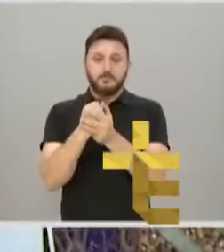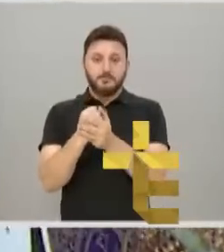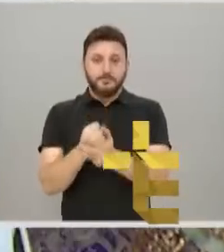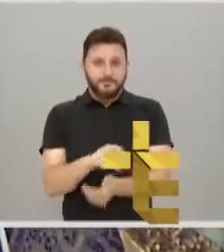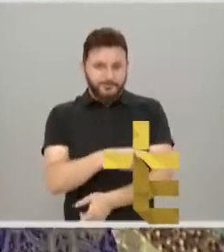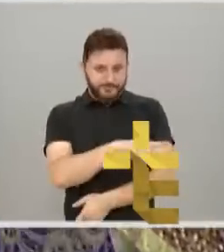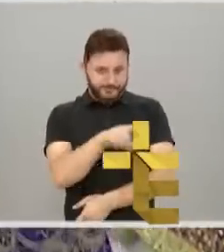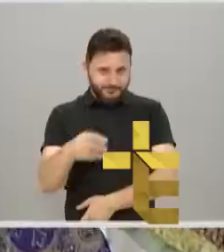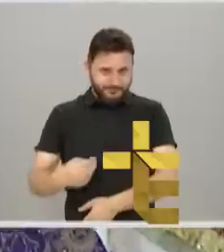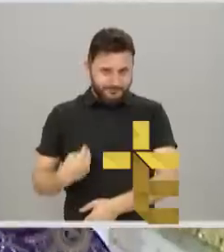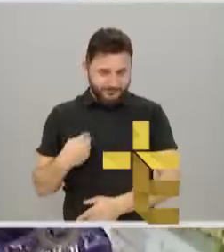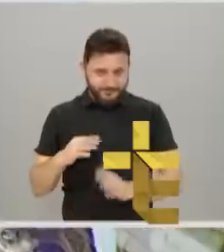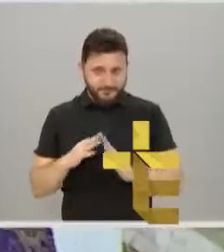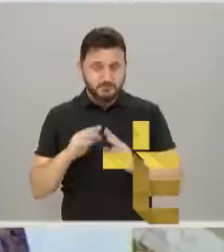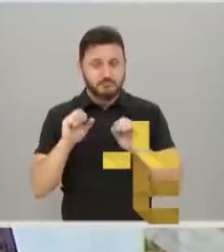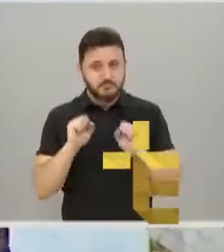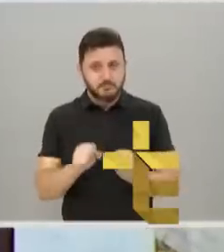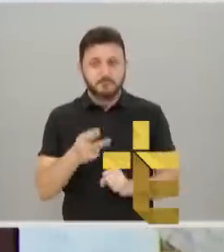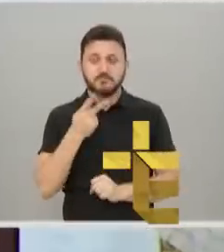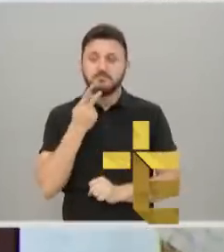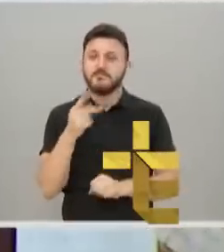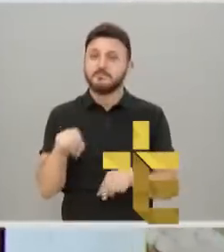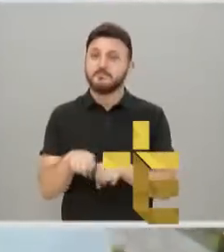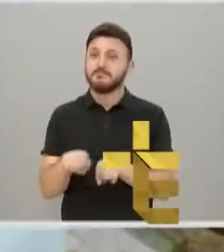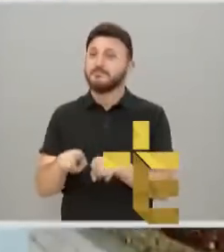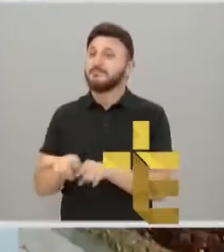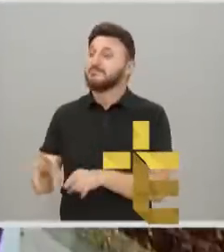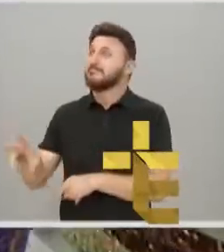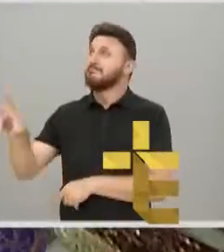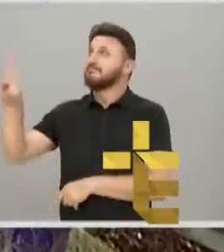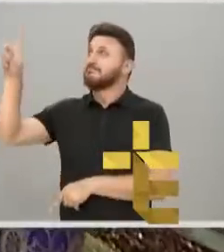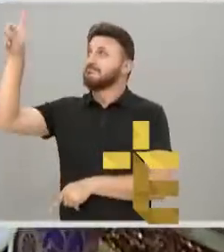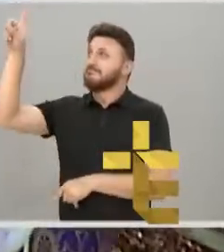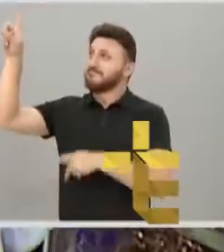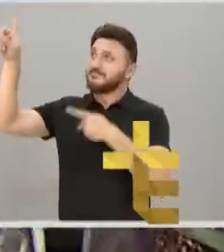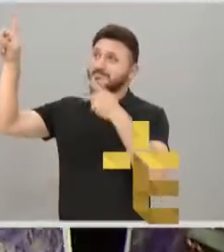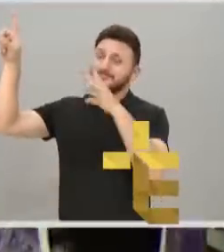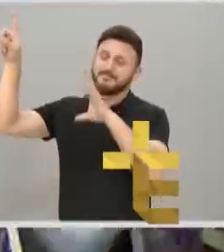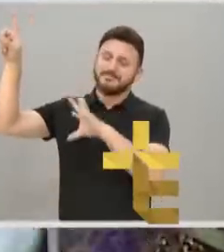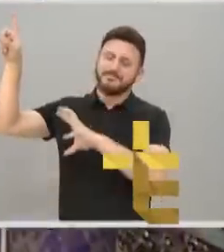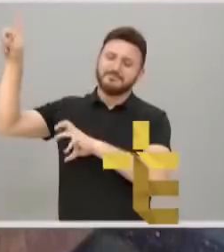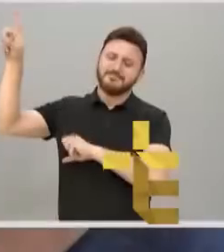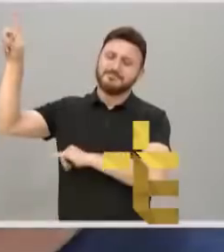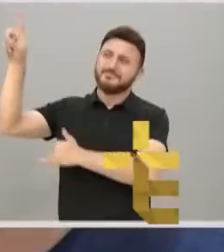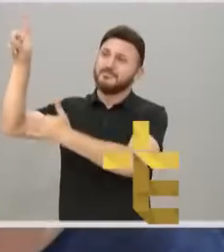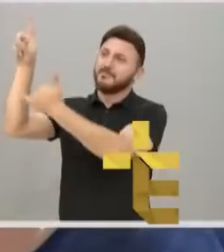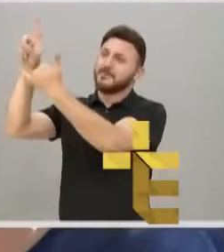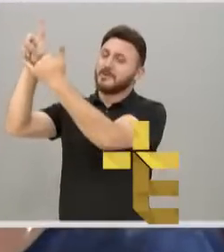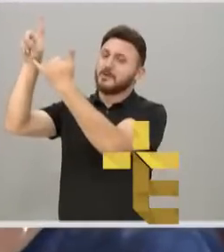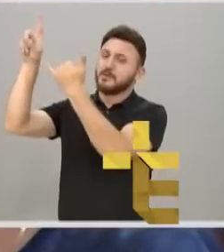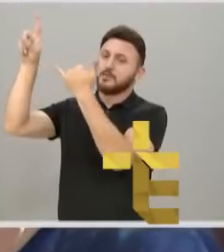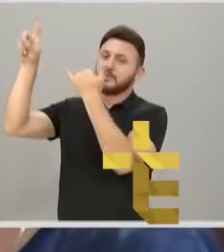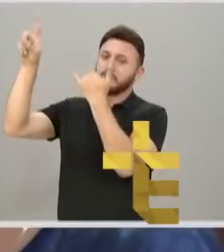Você que está em casa, repete isso. Teu amor